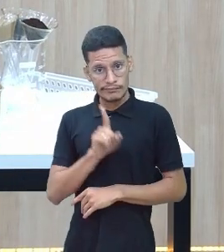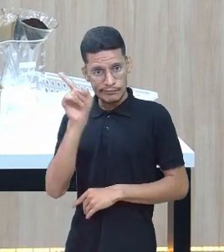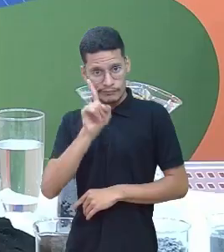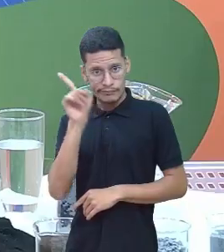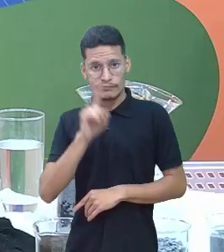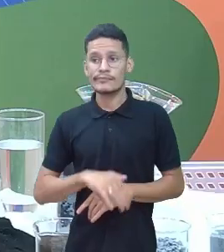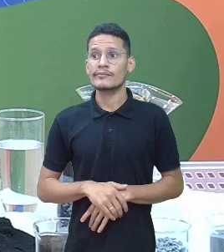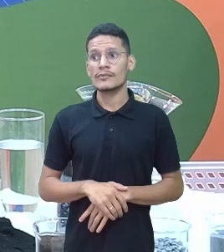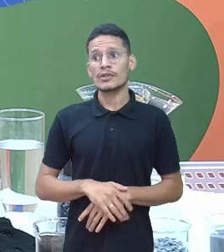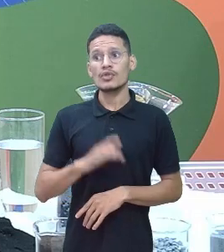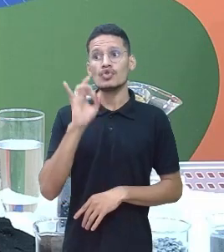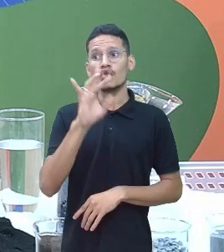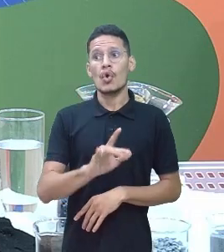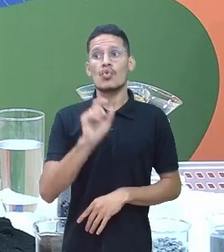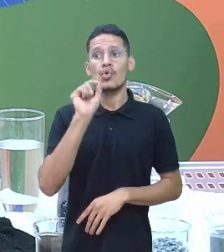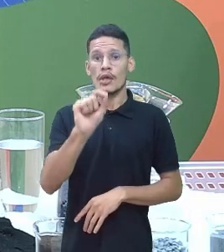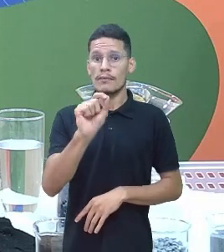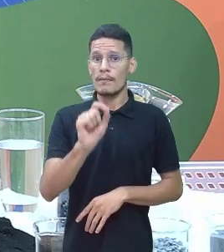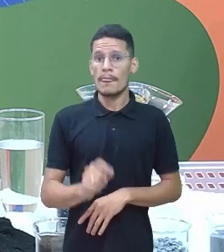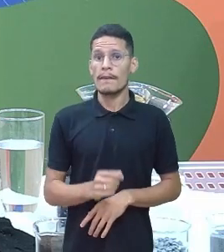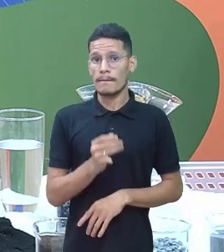verem. Ela só tem